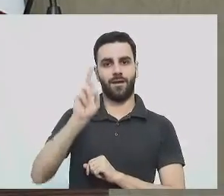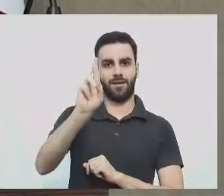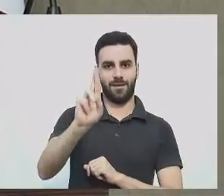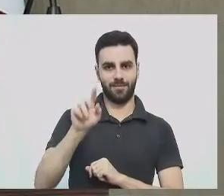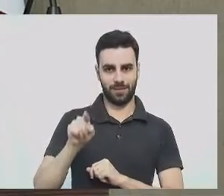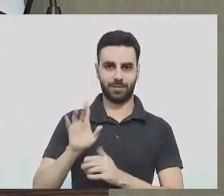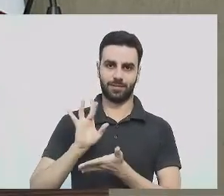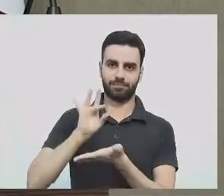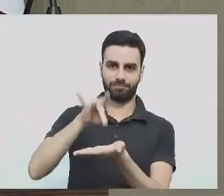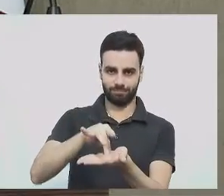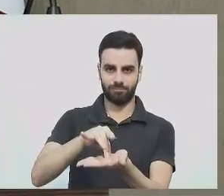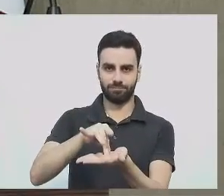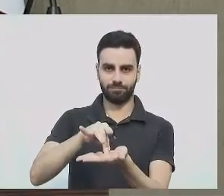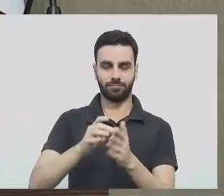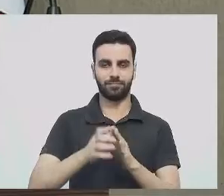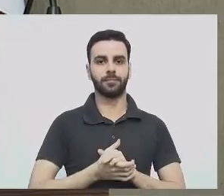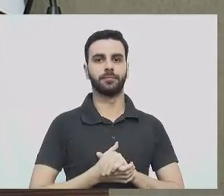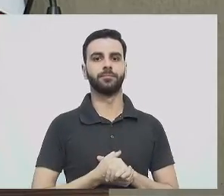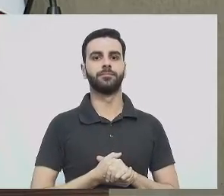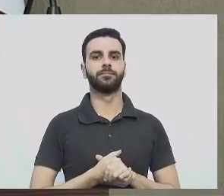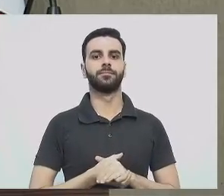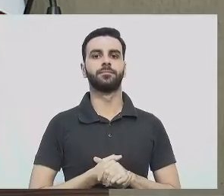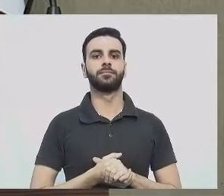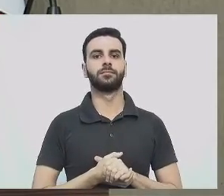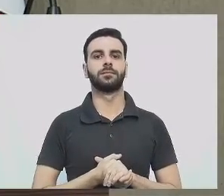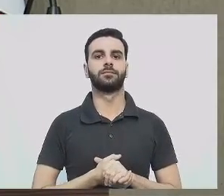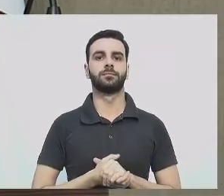representa oficialmente a instituição.